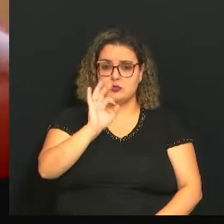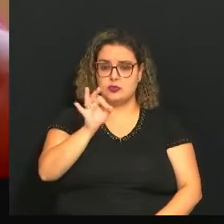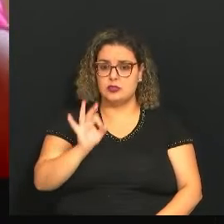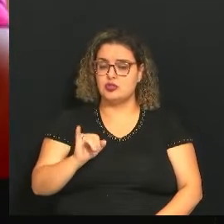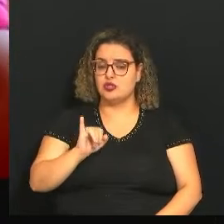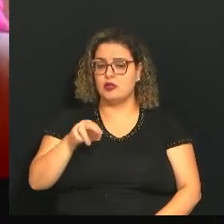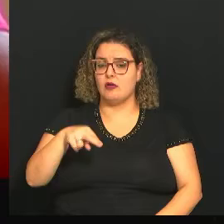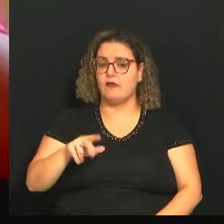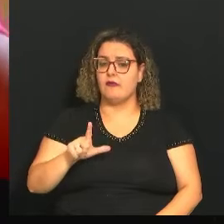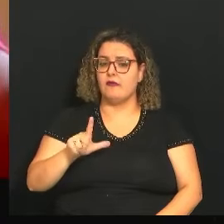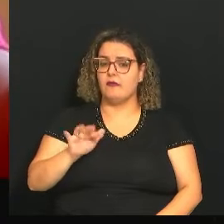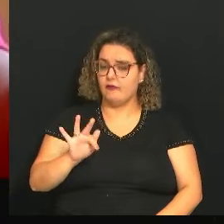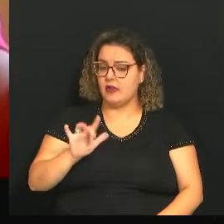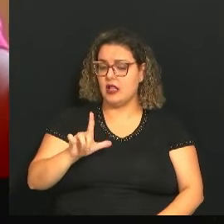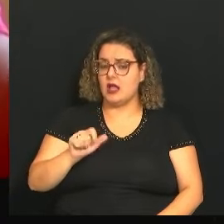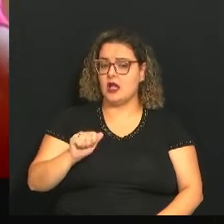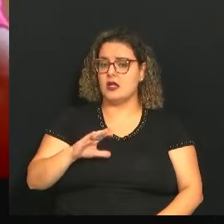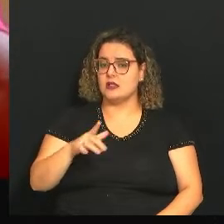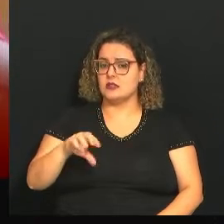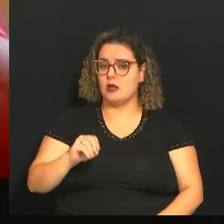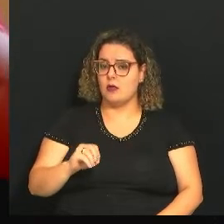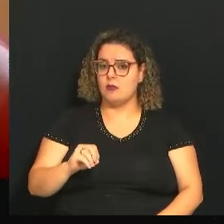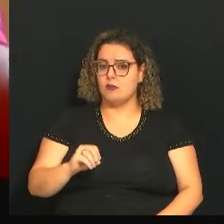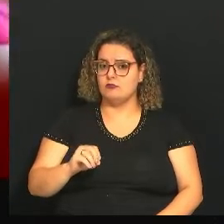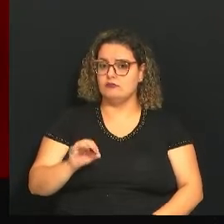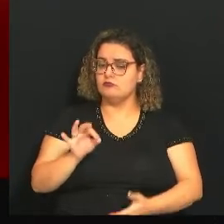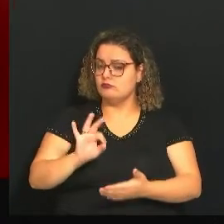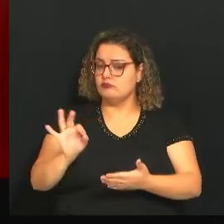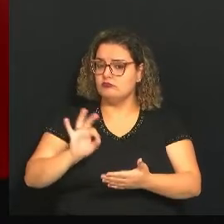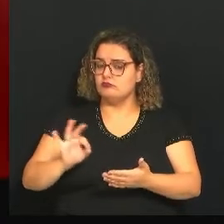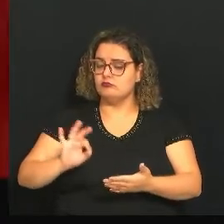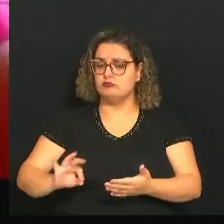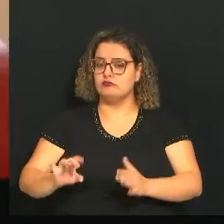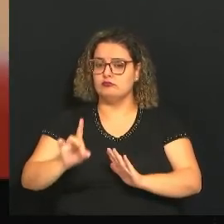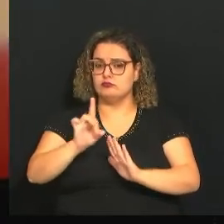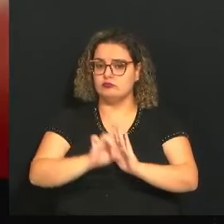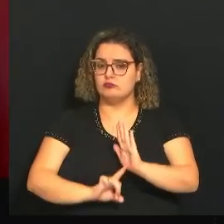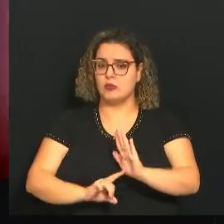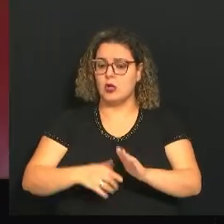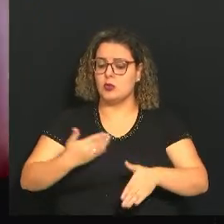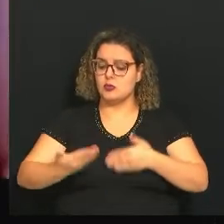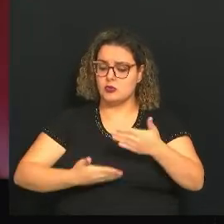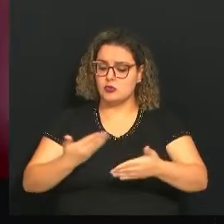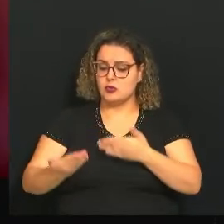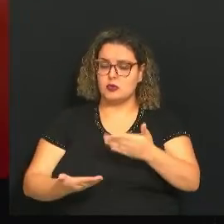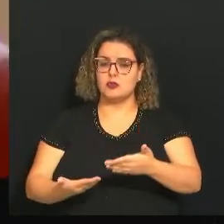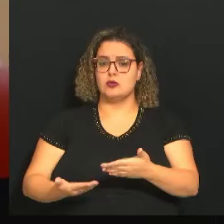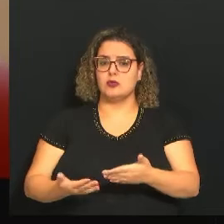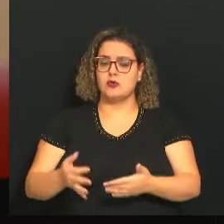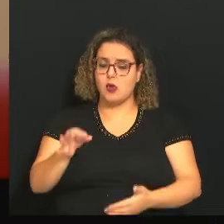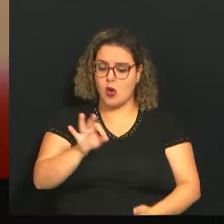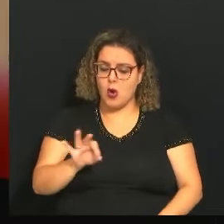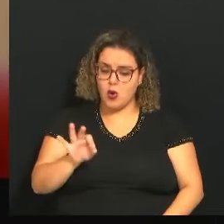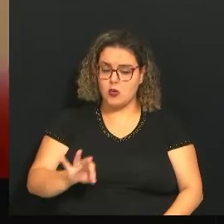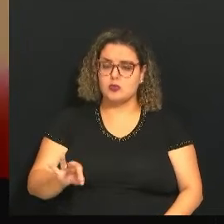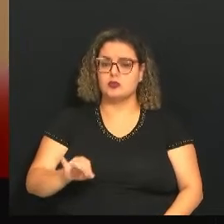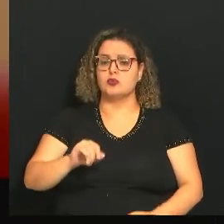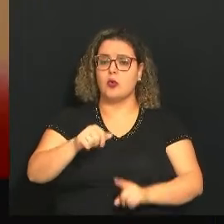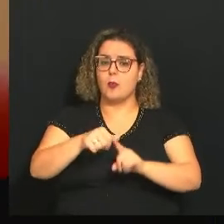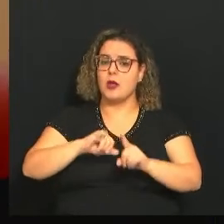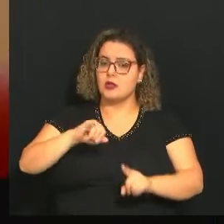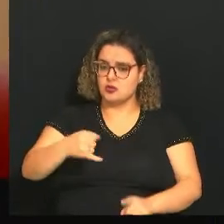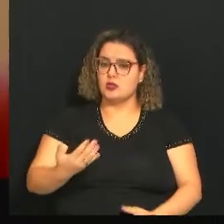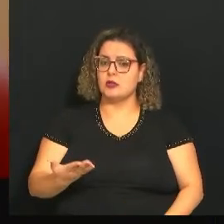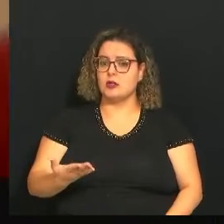20% só inflação. É uma correção, seria um direito do servidor corrigir o salário a partir de janeiro, já que a lei